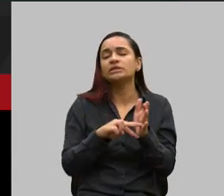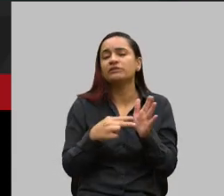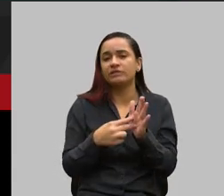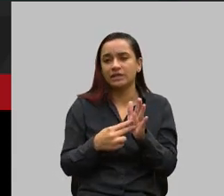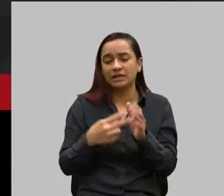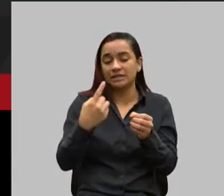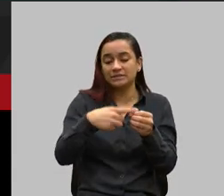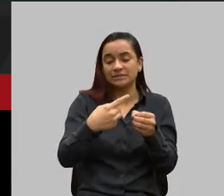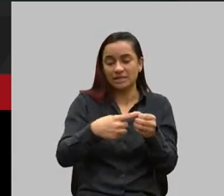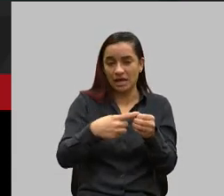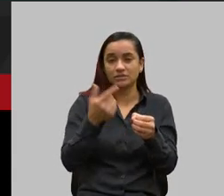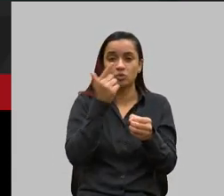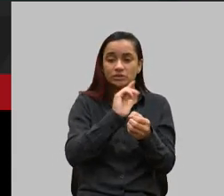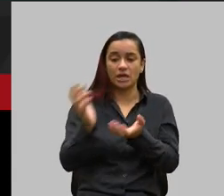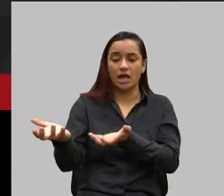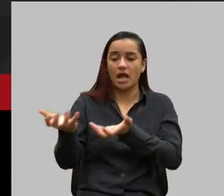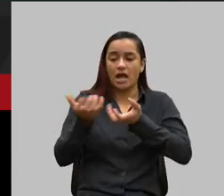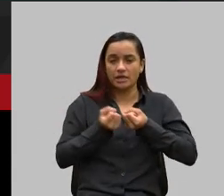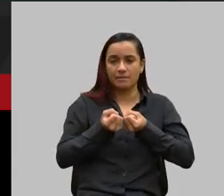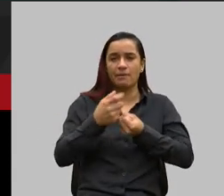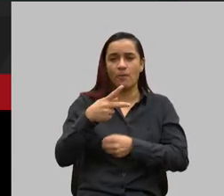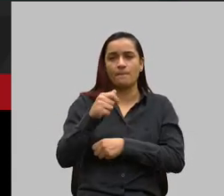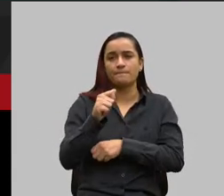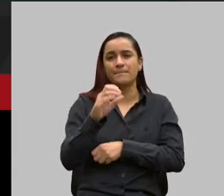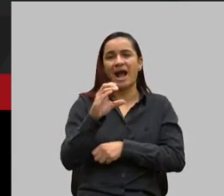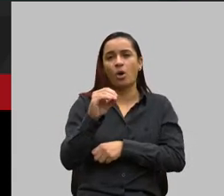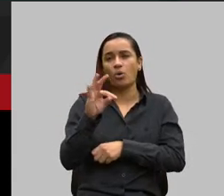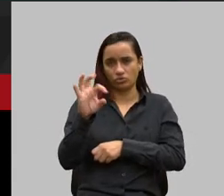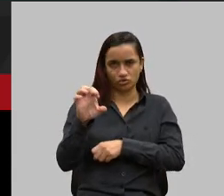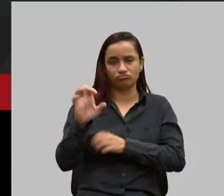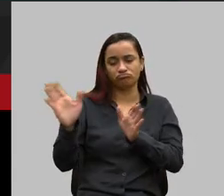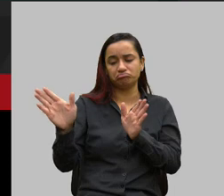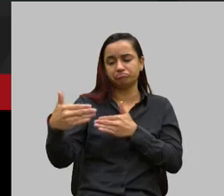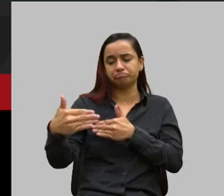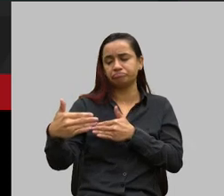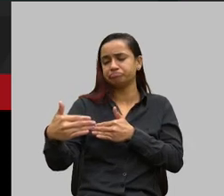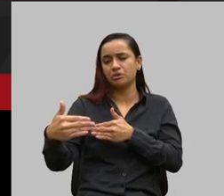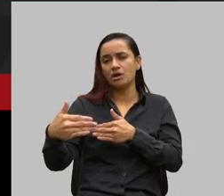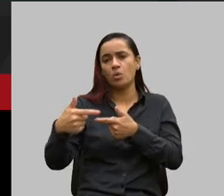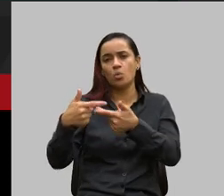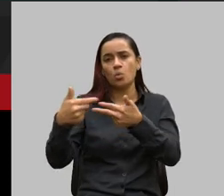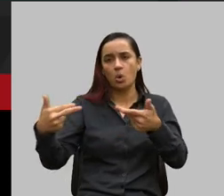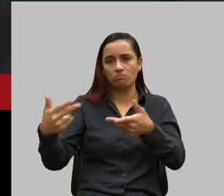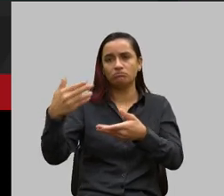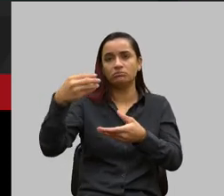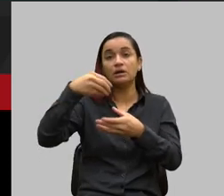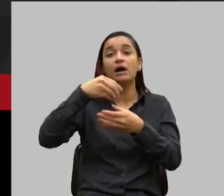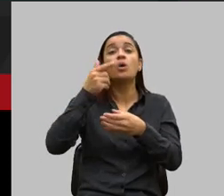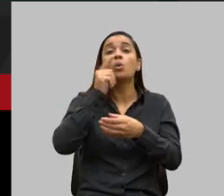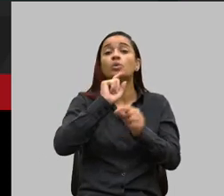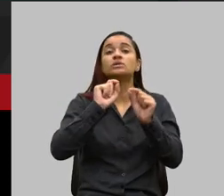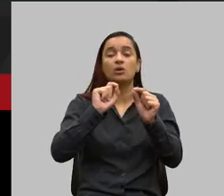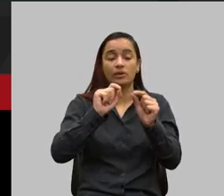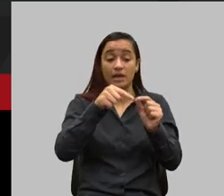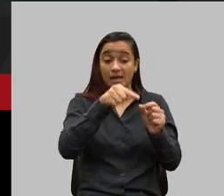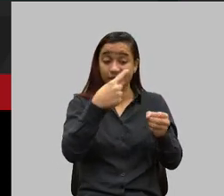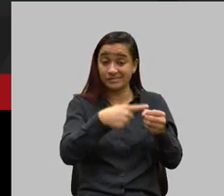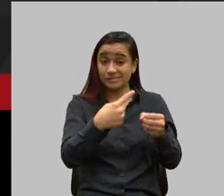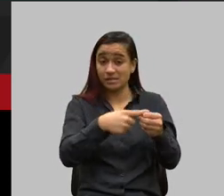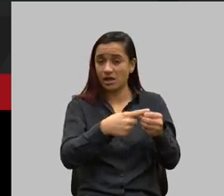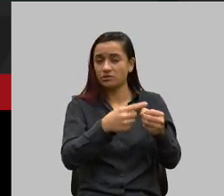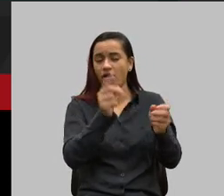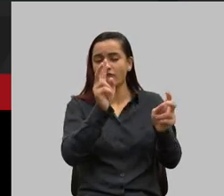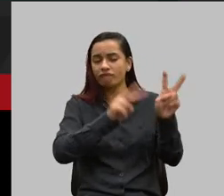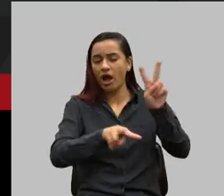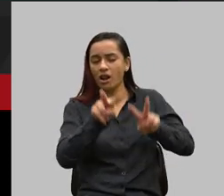aplicações a cidade recebe um estudo pra gente poder avaliar o grau de maturidade